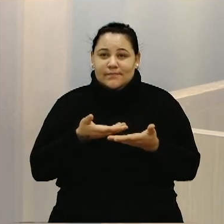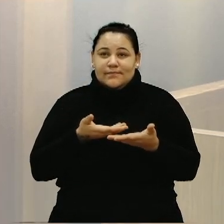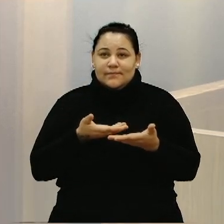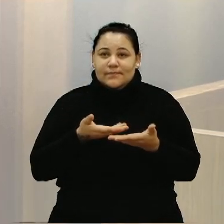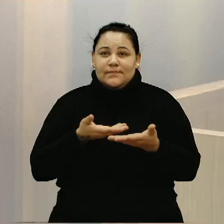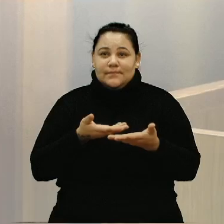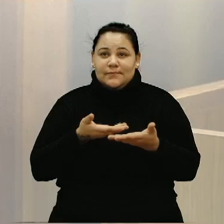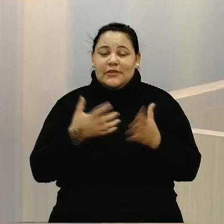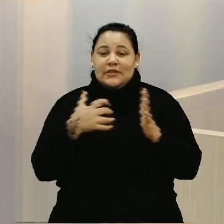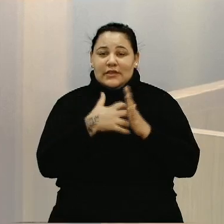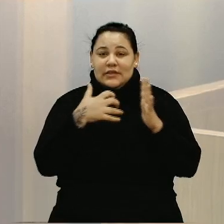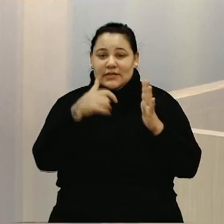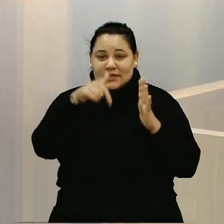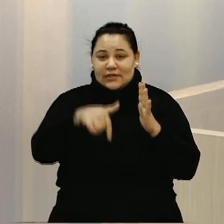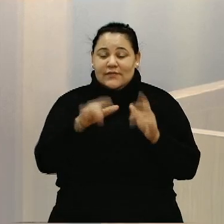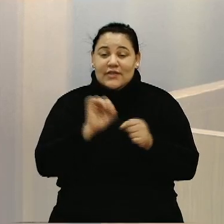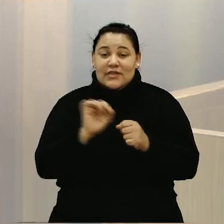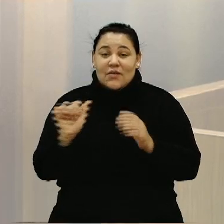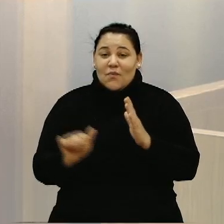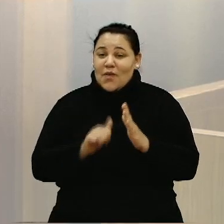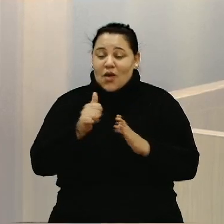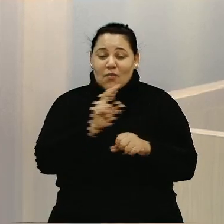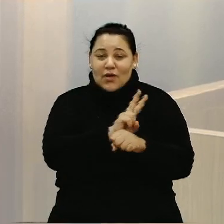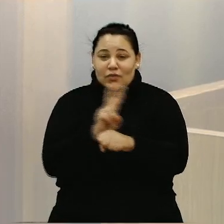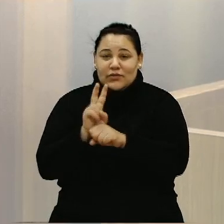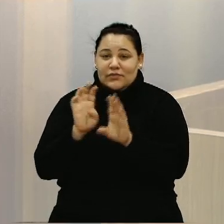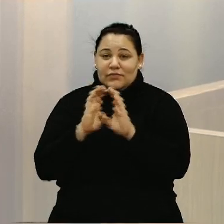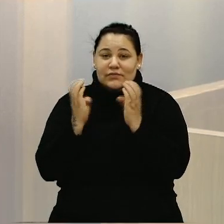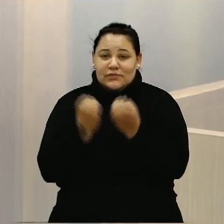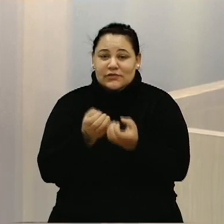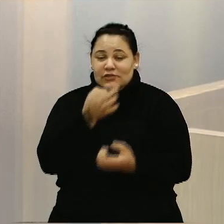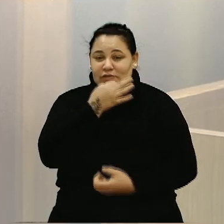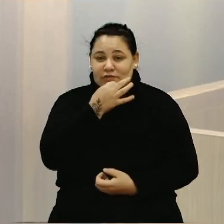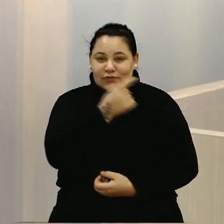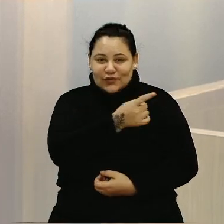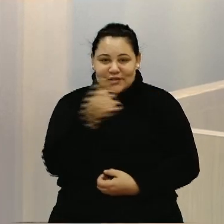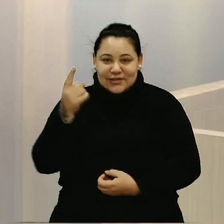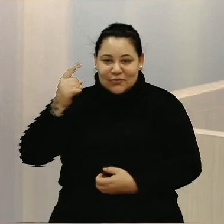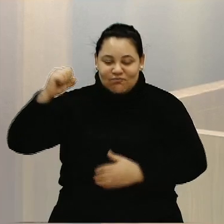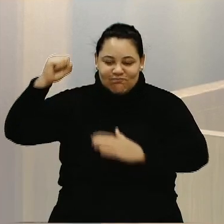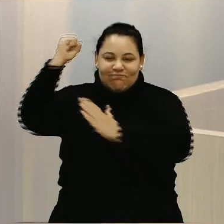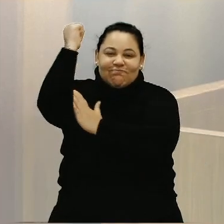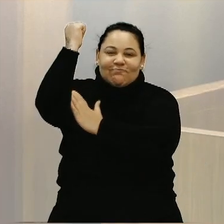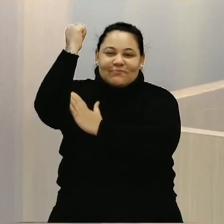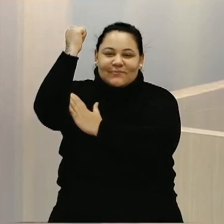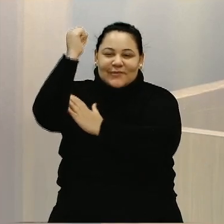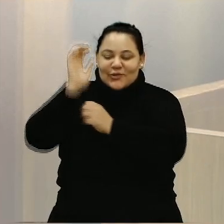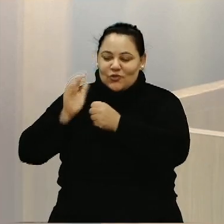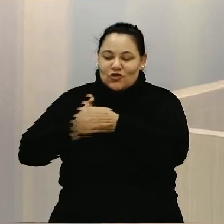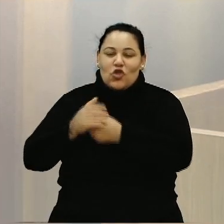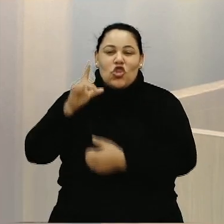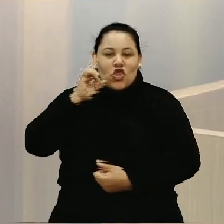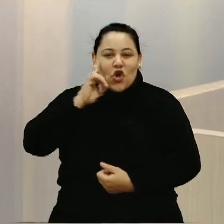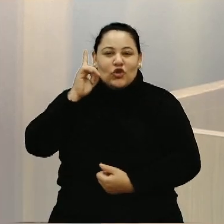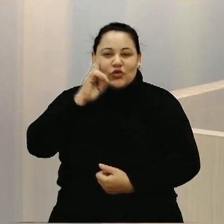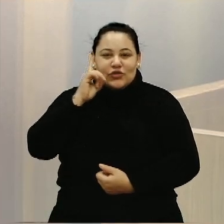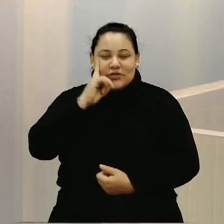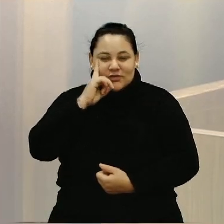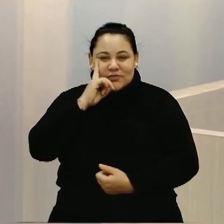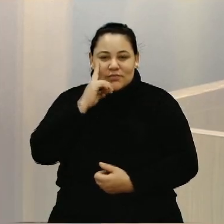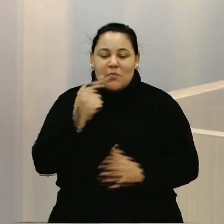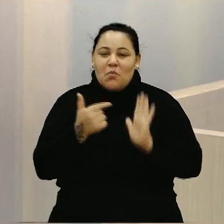o melhor para proteger a comunidade de Caxias do Sul. Os senhores são heróis anônimos que todos os dias colocam à prova aquele juramento que